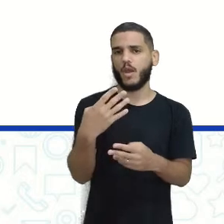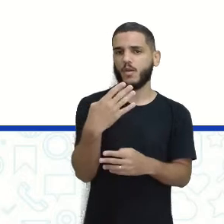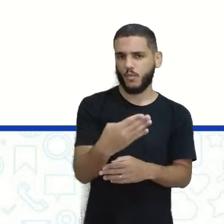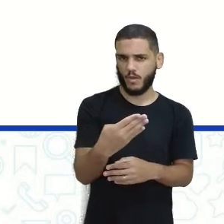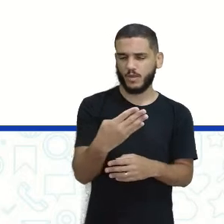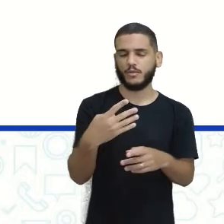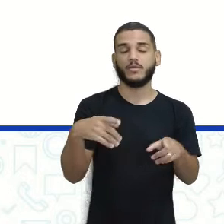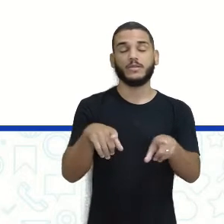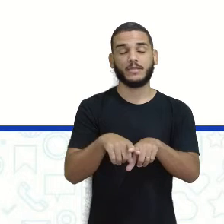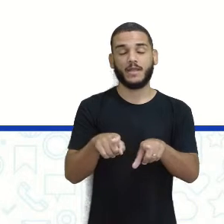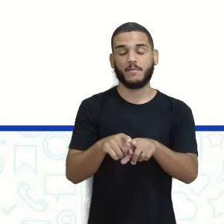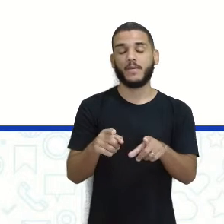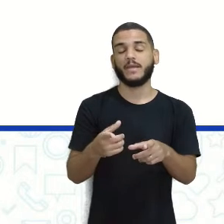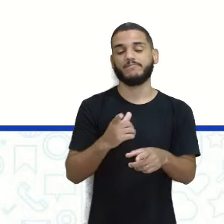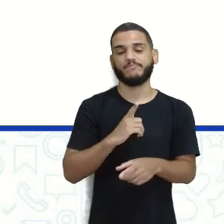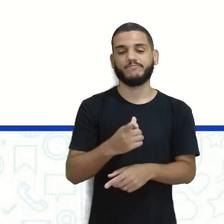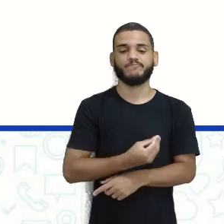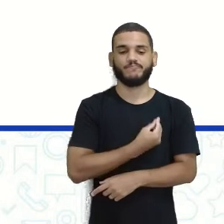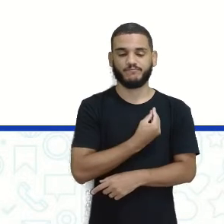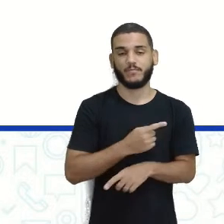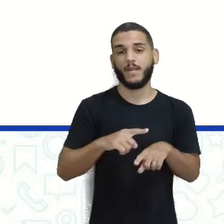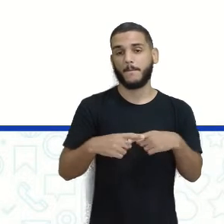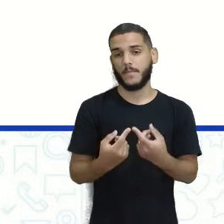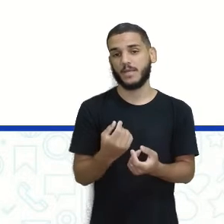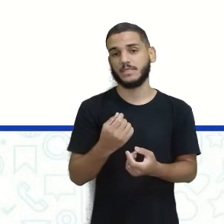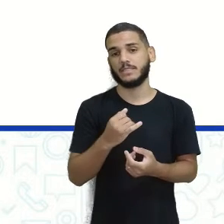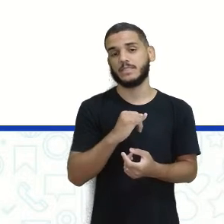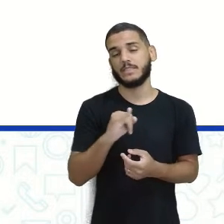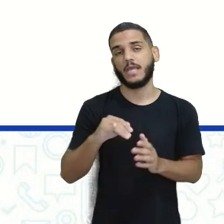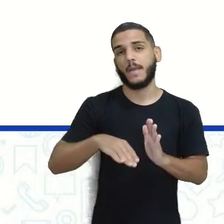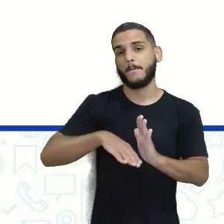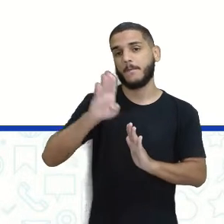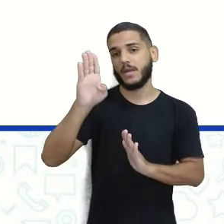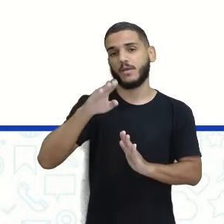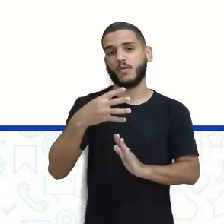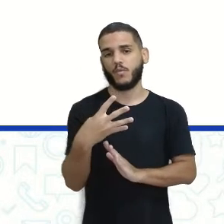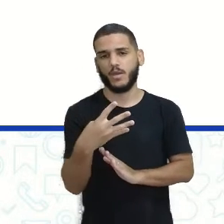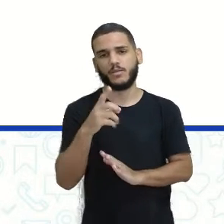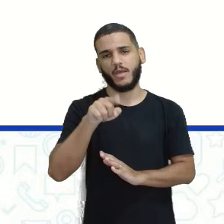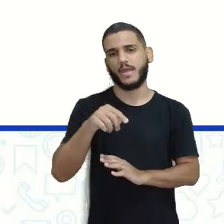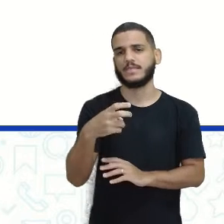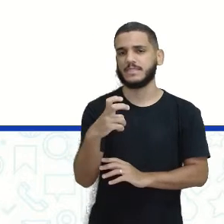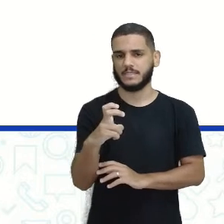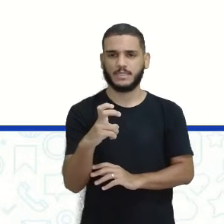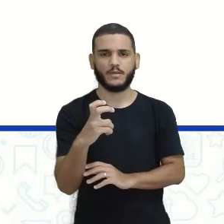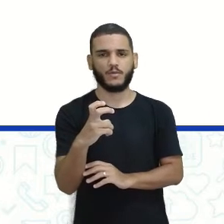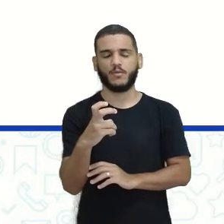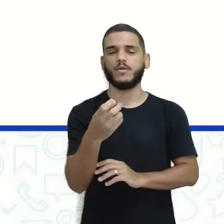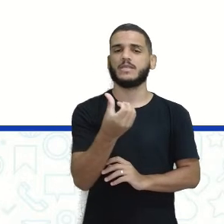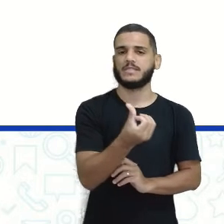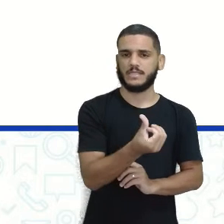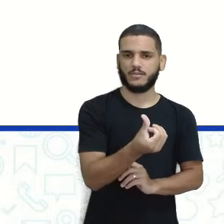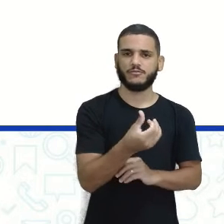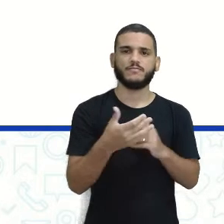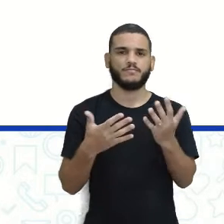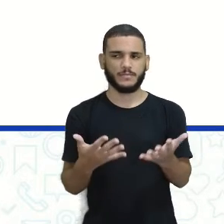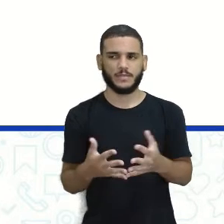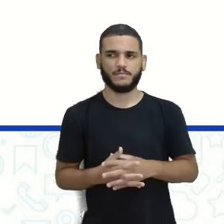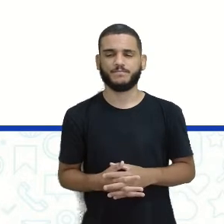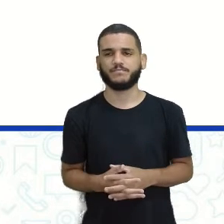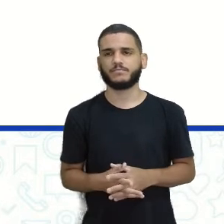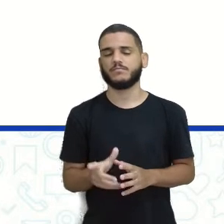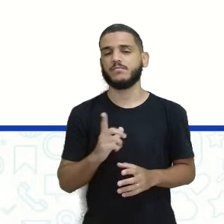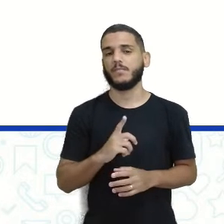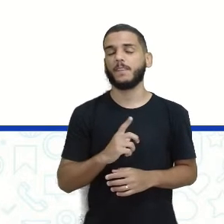também estaria presente. Mas só maior que 4 é 5 e 6, tá bom? Lembra disso. E aí, para fazer esse cálculo, eu tenho